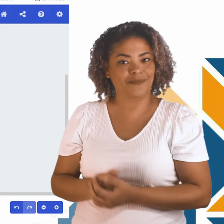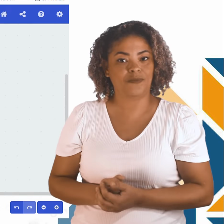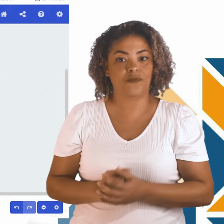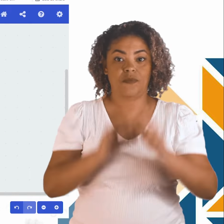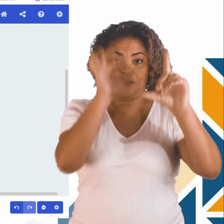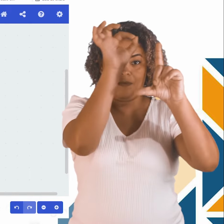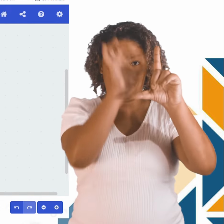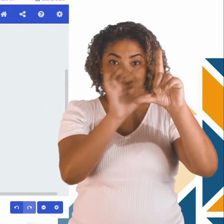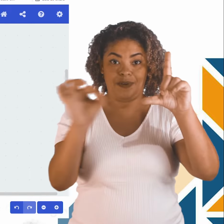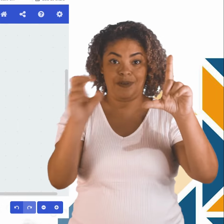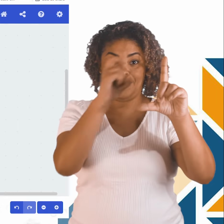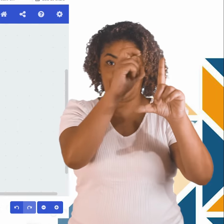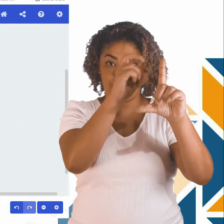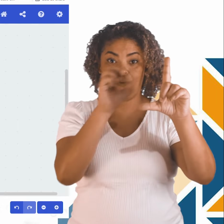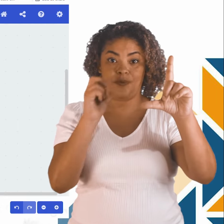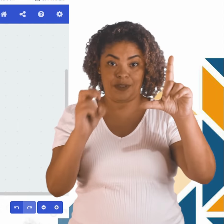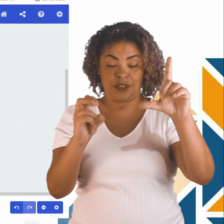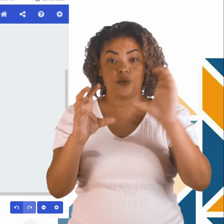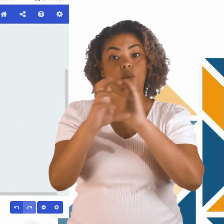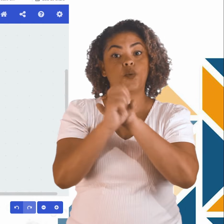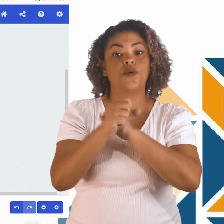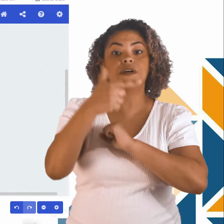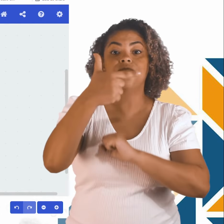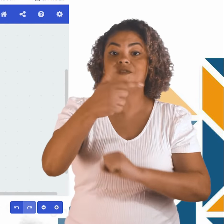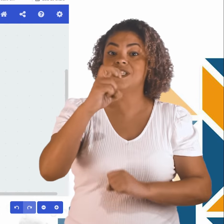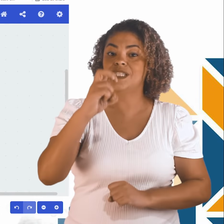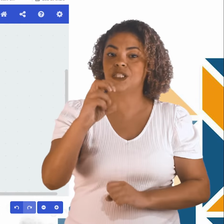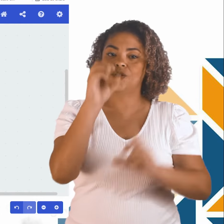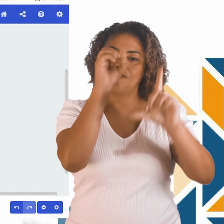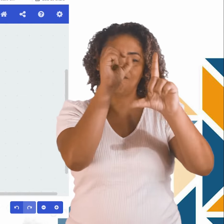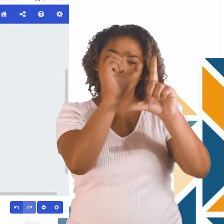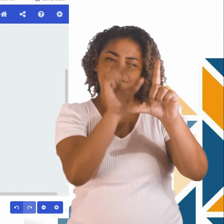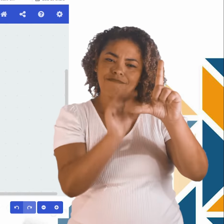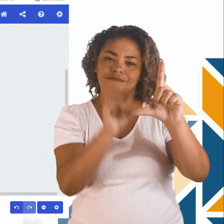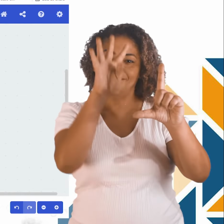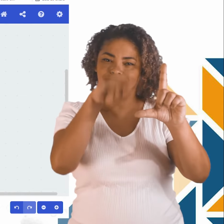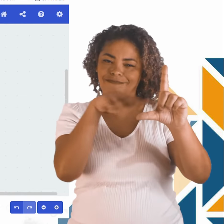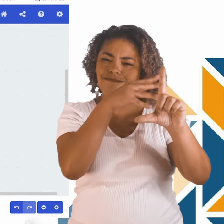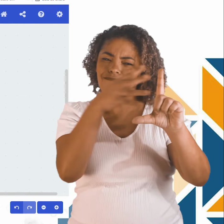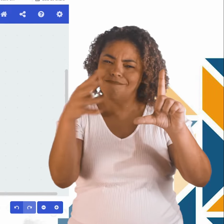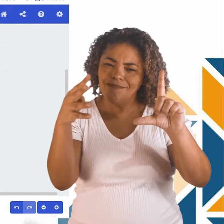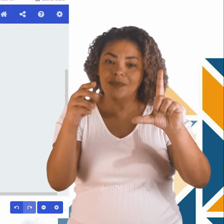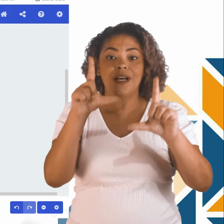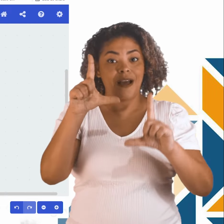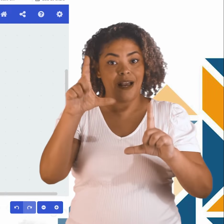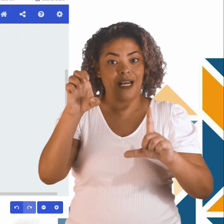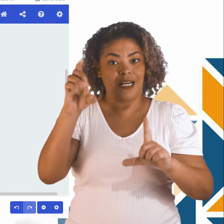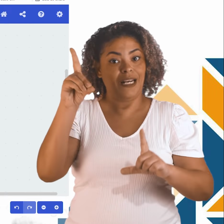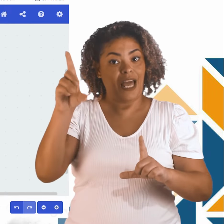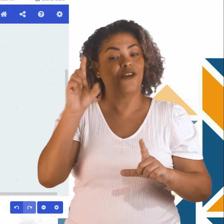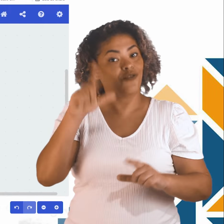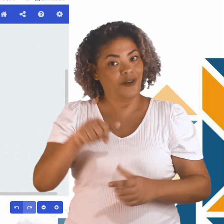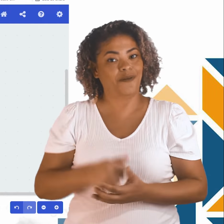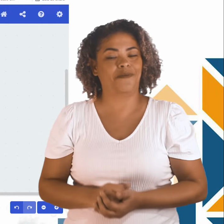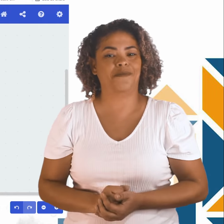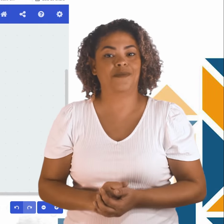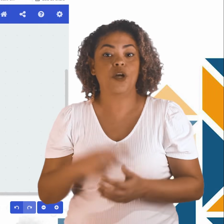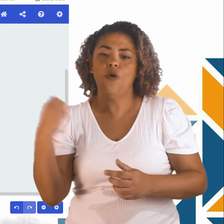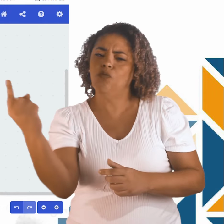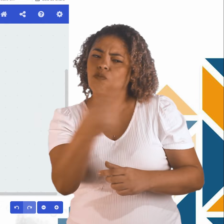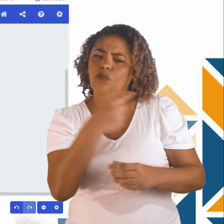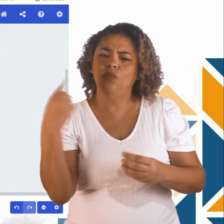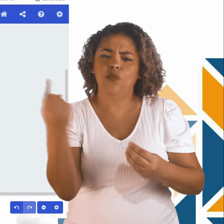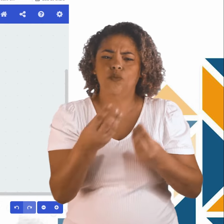Percebam que a matriz 5x5 do Microbit. Temos um total de 25 quadradinhos aqui, que são os LEDs do